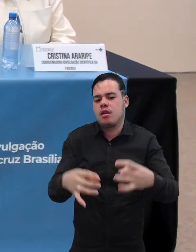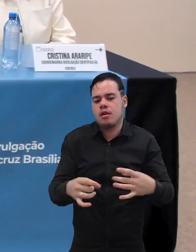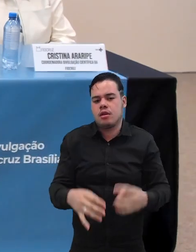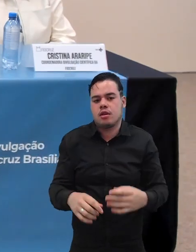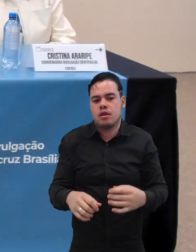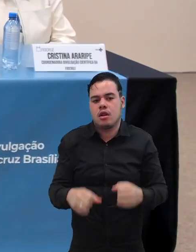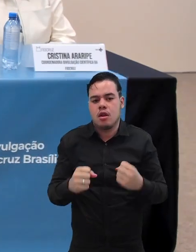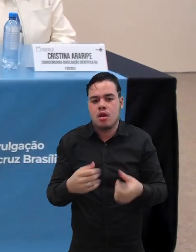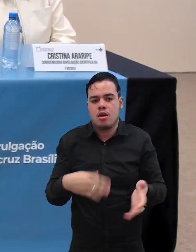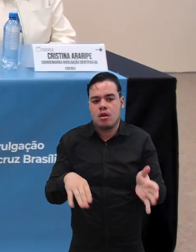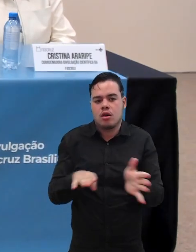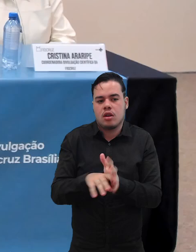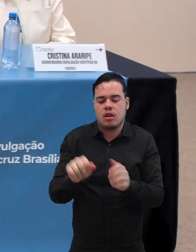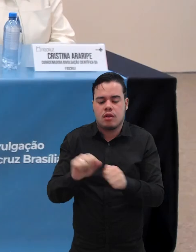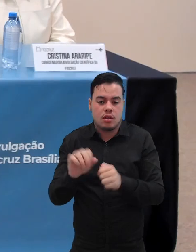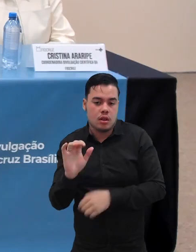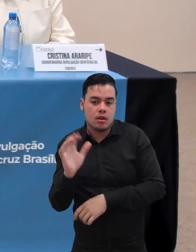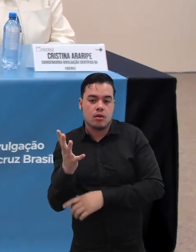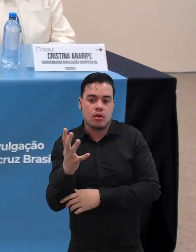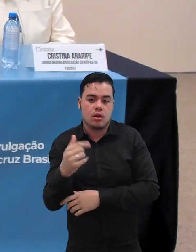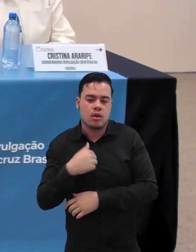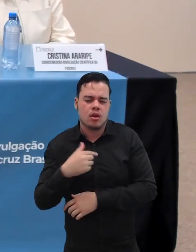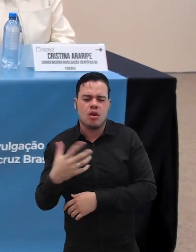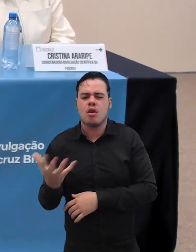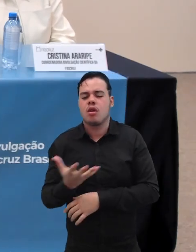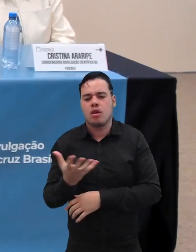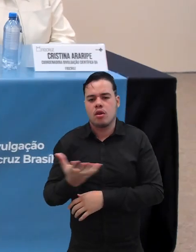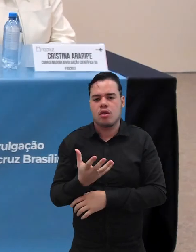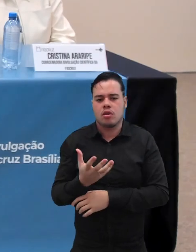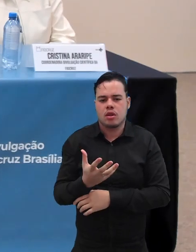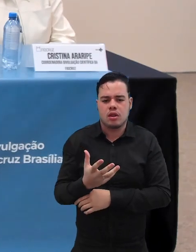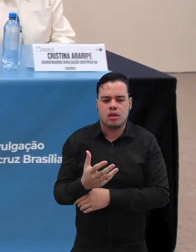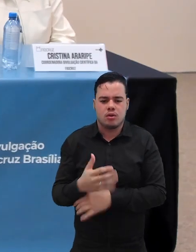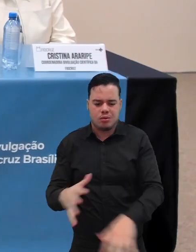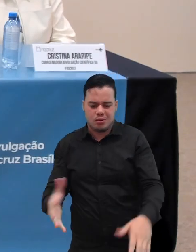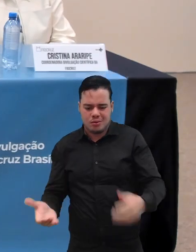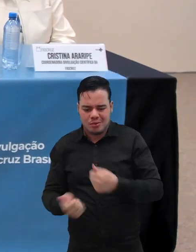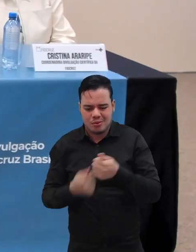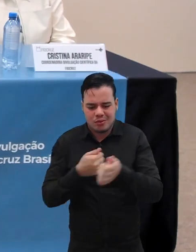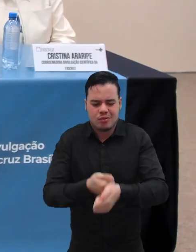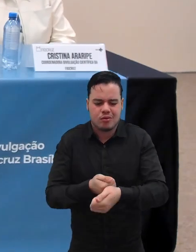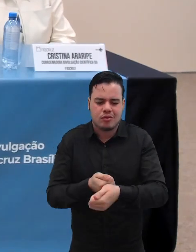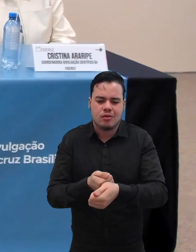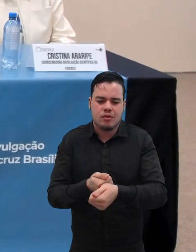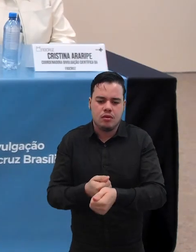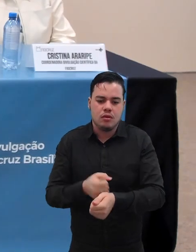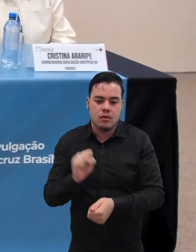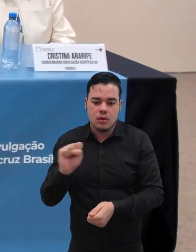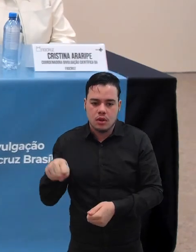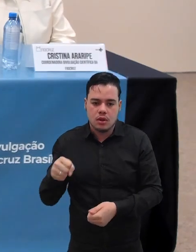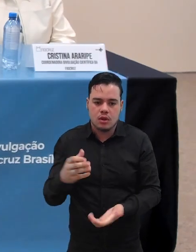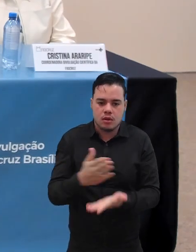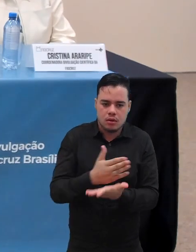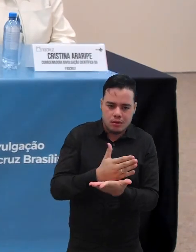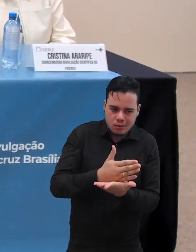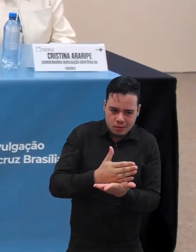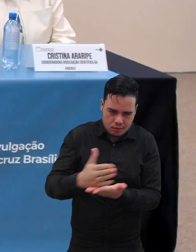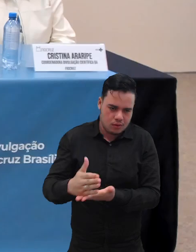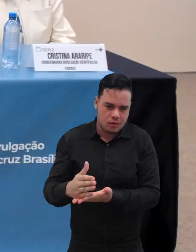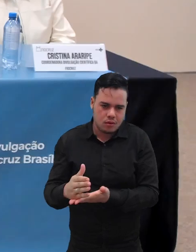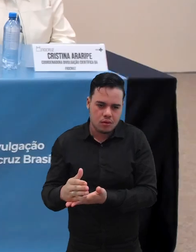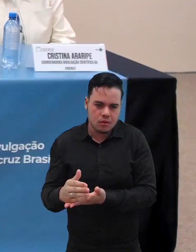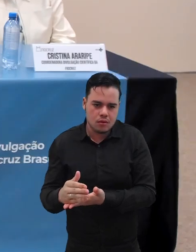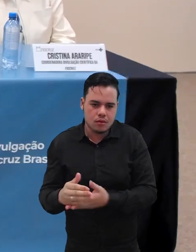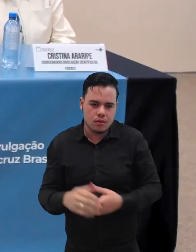pode realmente ser feito, né? E aí eu quero reforçar que é a partir, sim, das feiras,